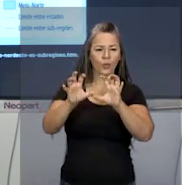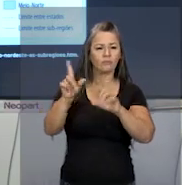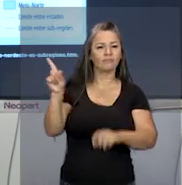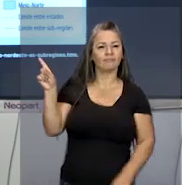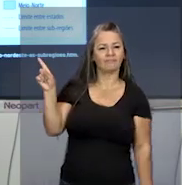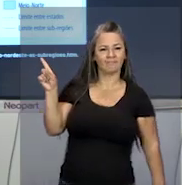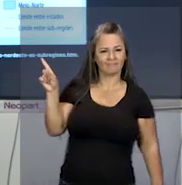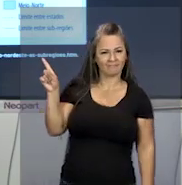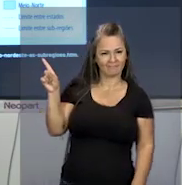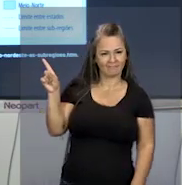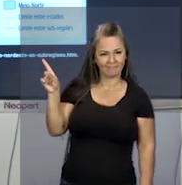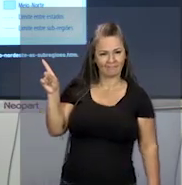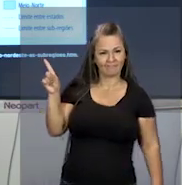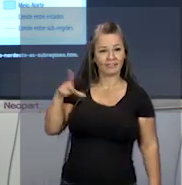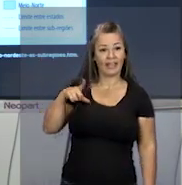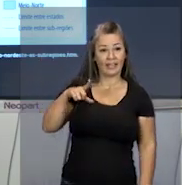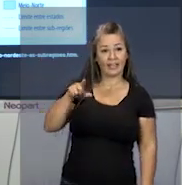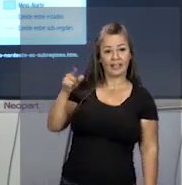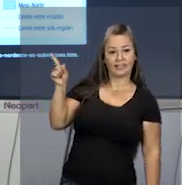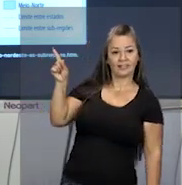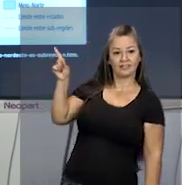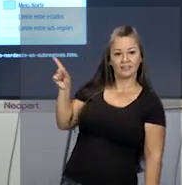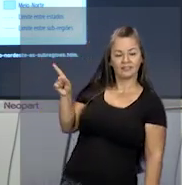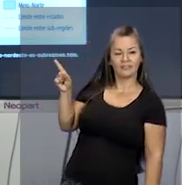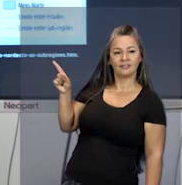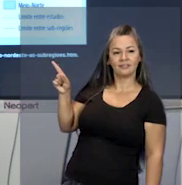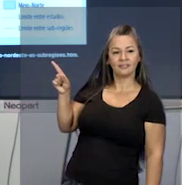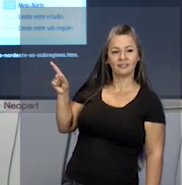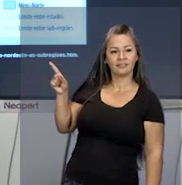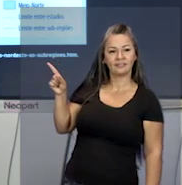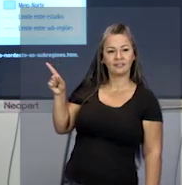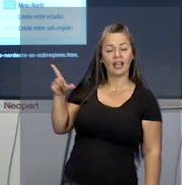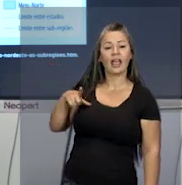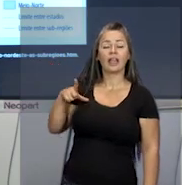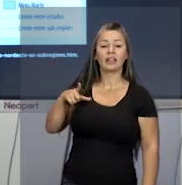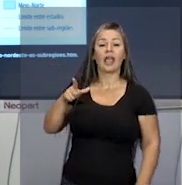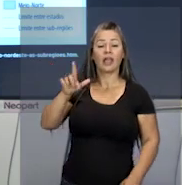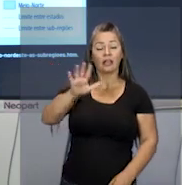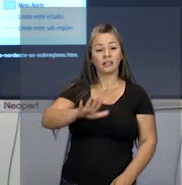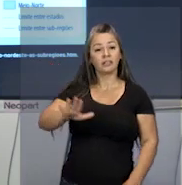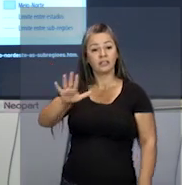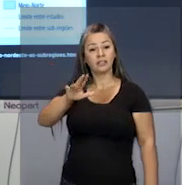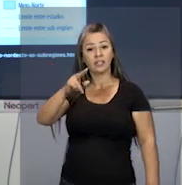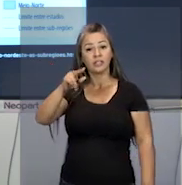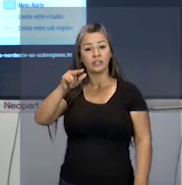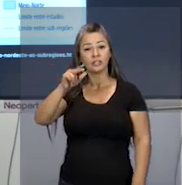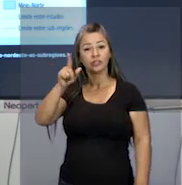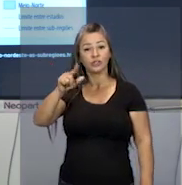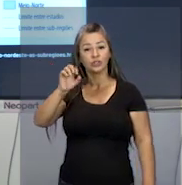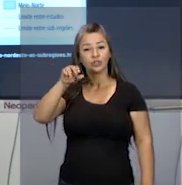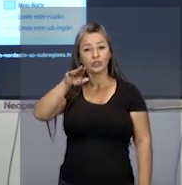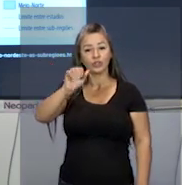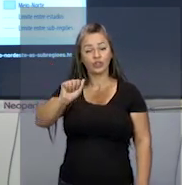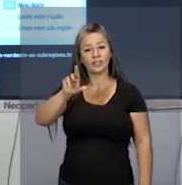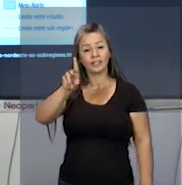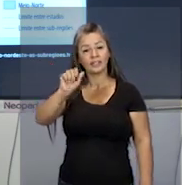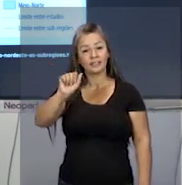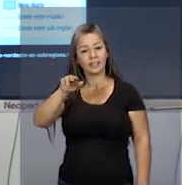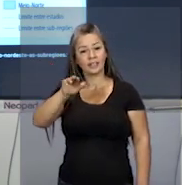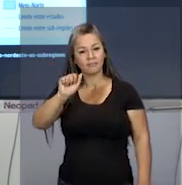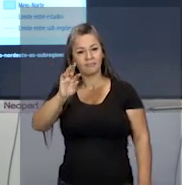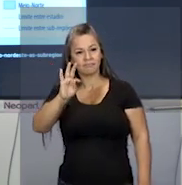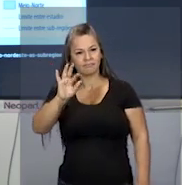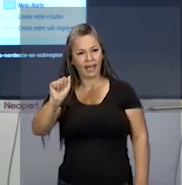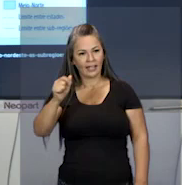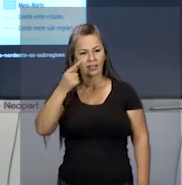caso é a chamada zona da mata nordestina, que é a parte mais úmida, onde a quantidade de regime de chuva é muito maior. Então, quando você